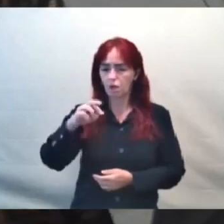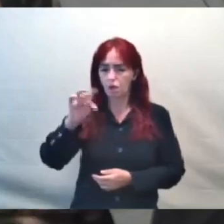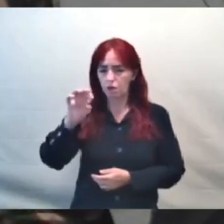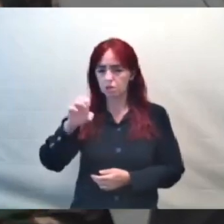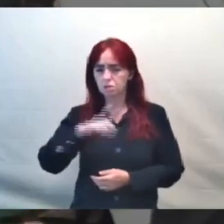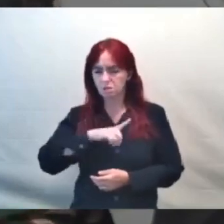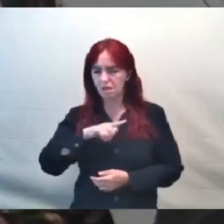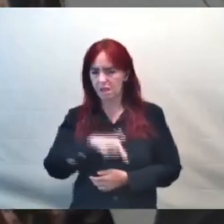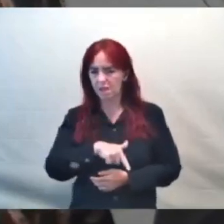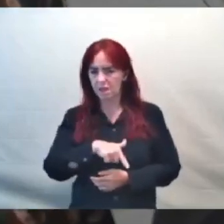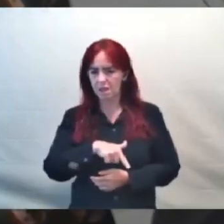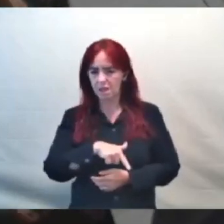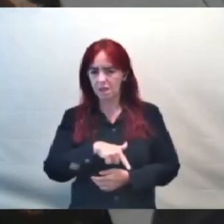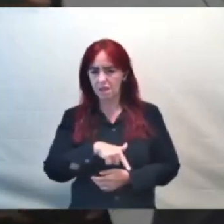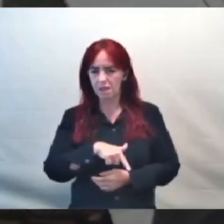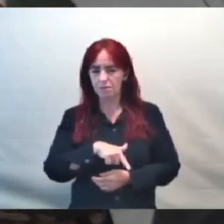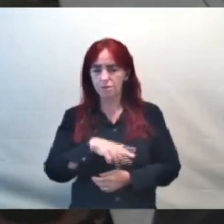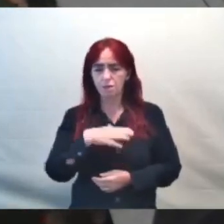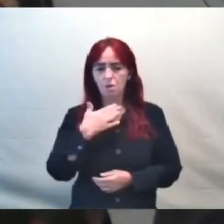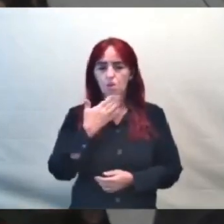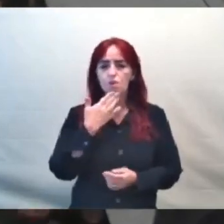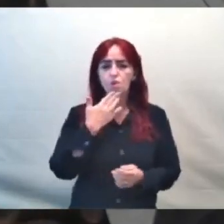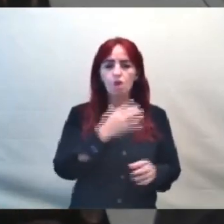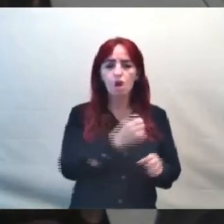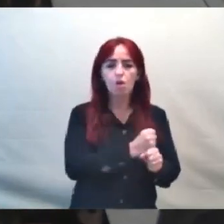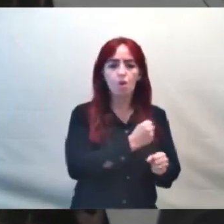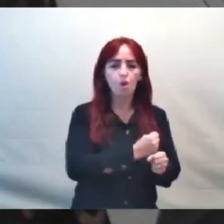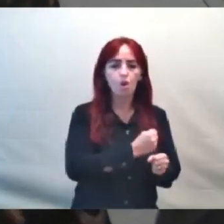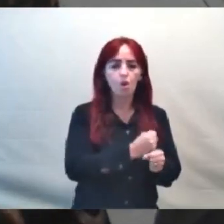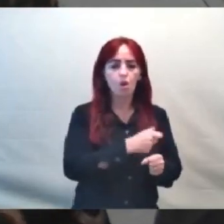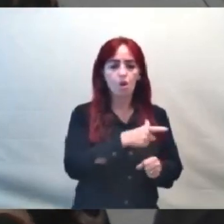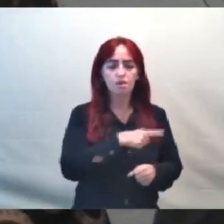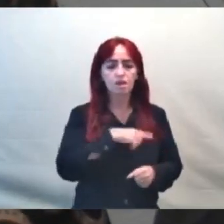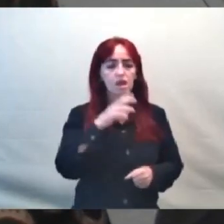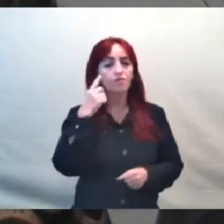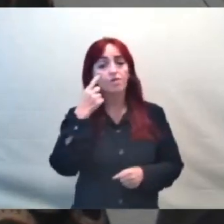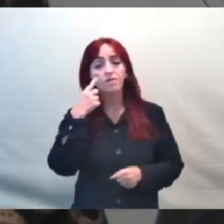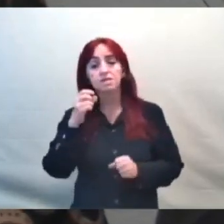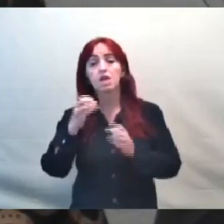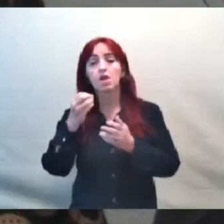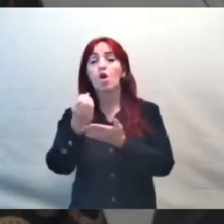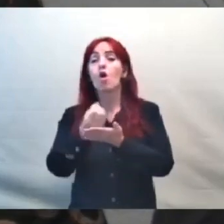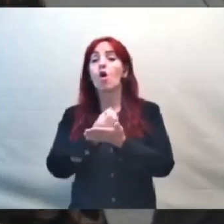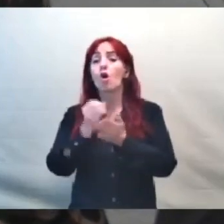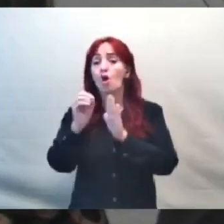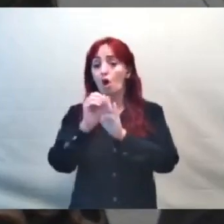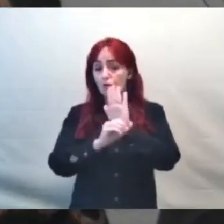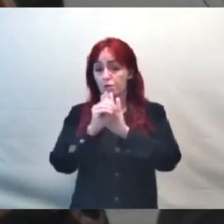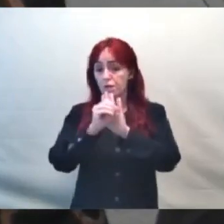Posso, quais foram? Posso informar. Para me ver se tem algum ofício meu, para eu poder também, né, ficar ciente.